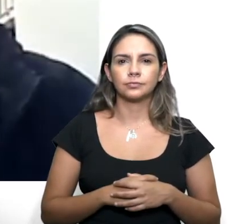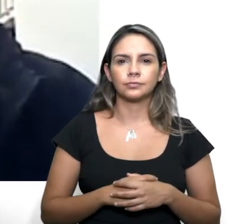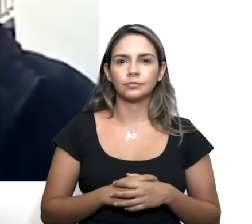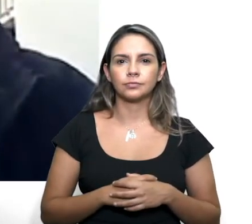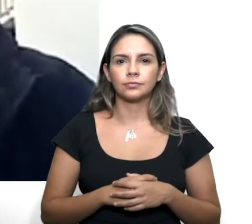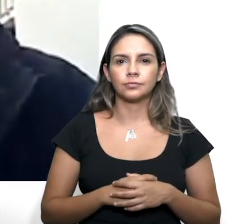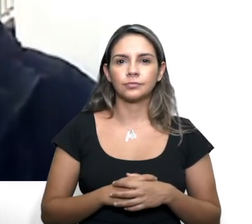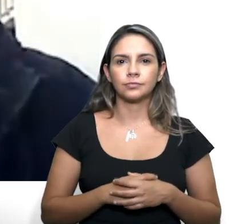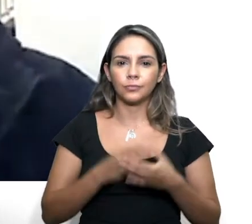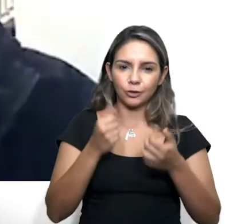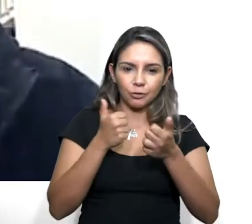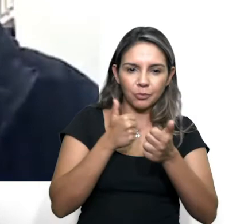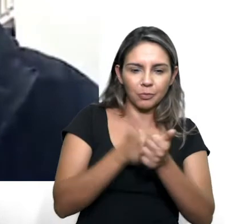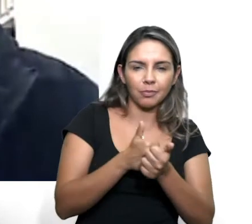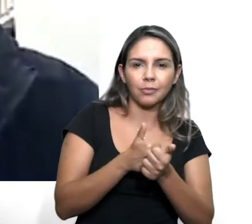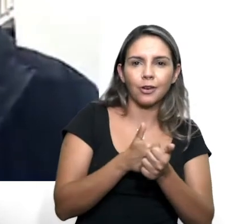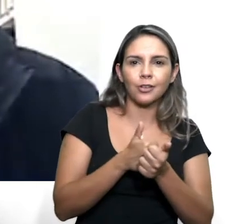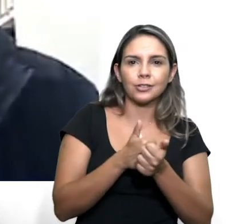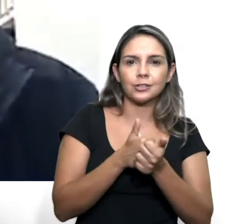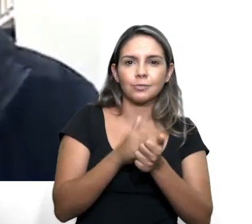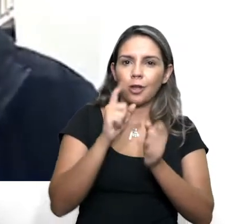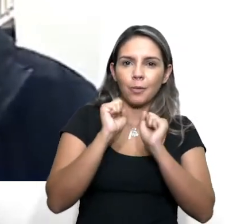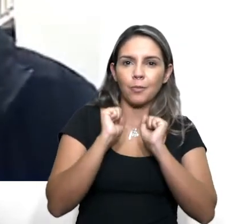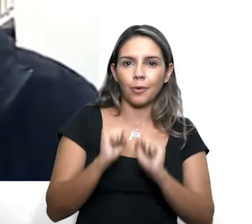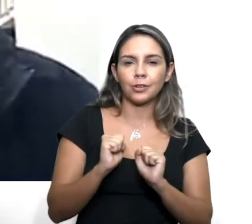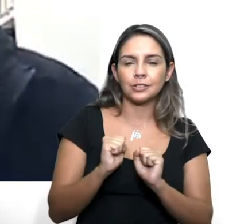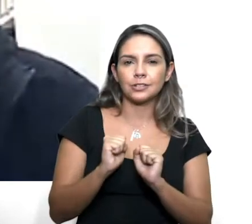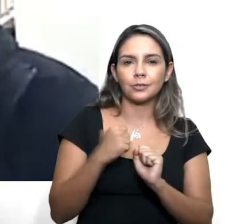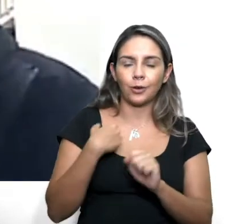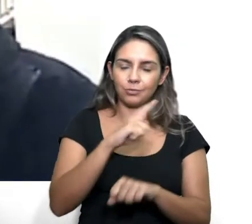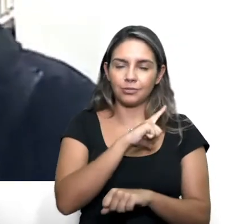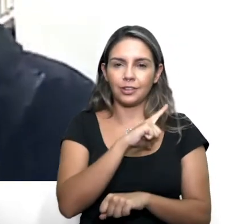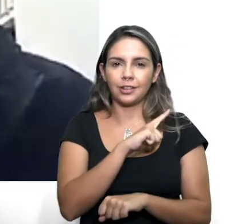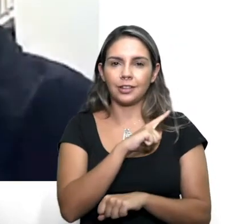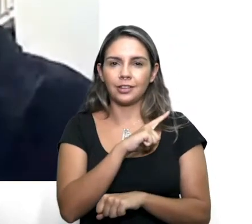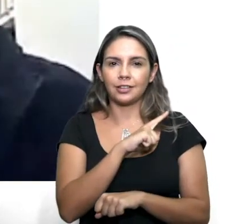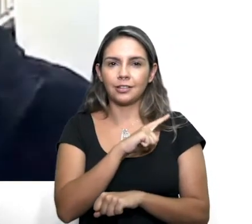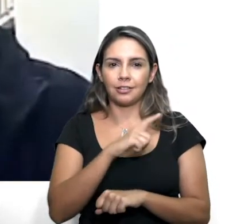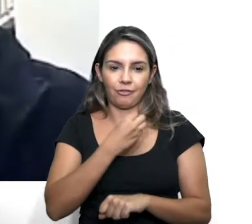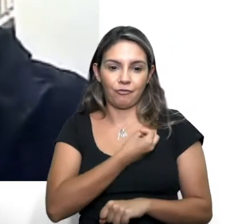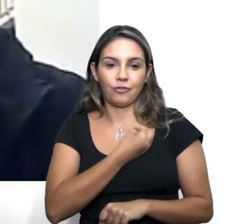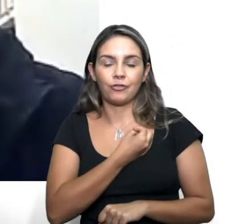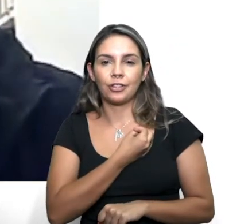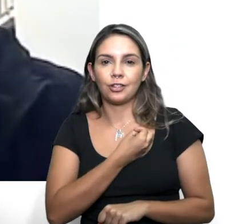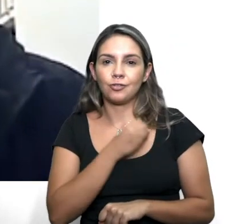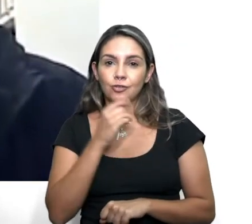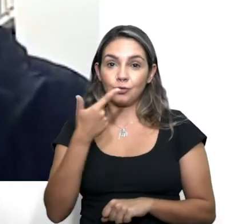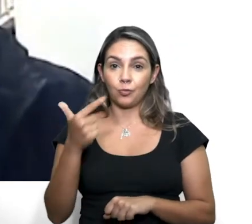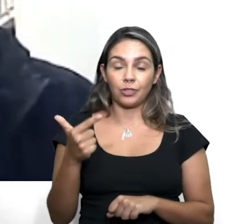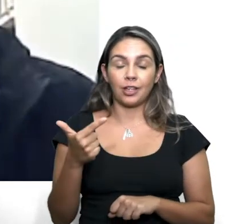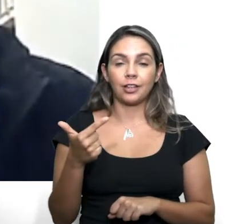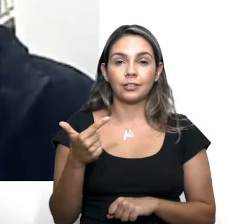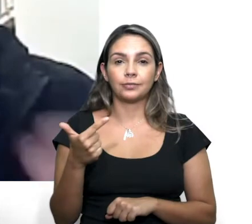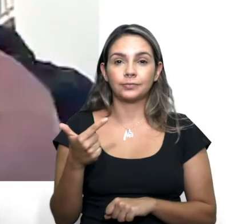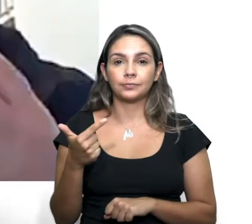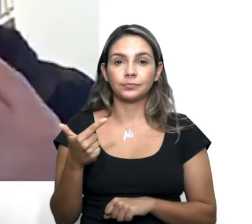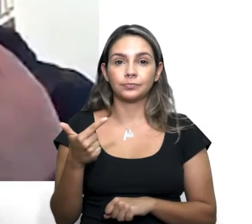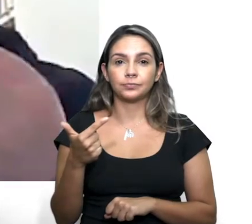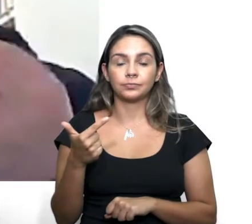não estão muito próximas. Ou seja, não é possível eu querer viver se não tiver